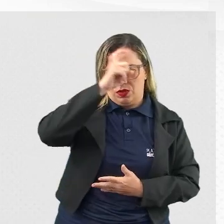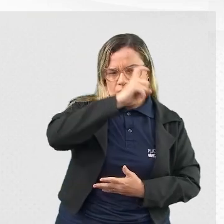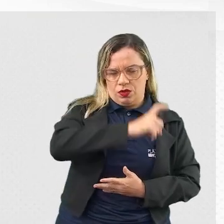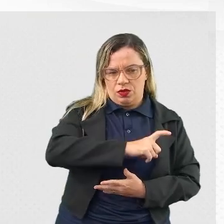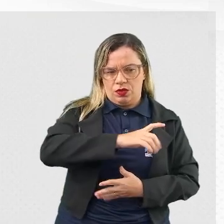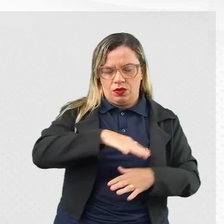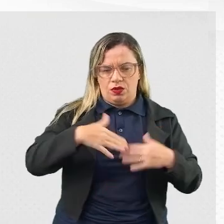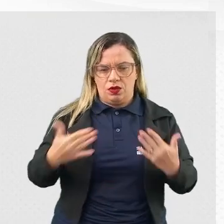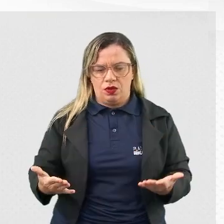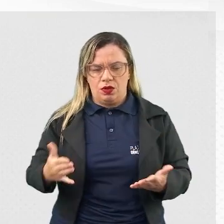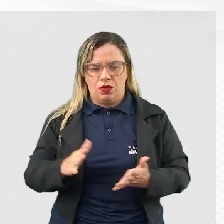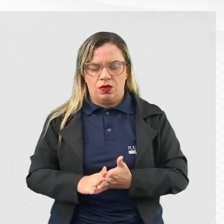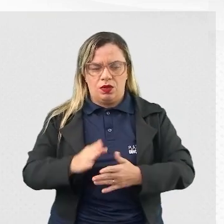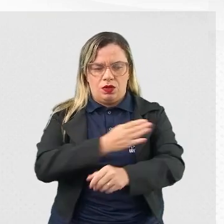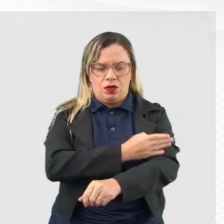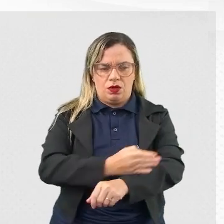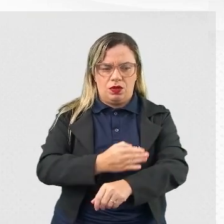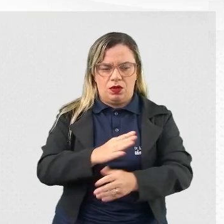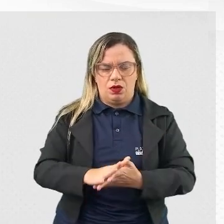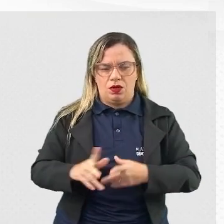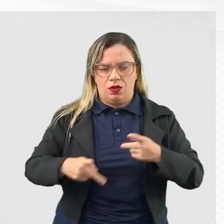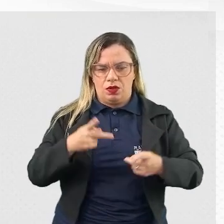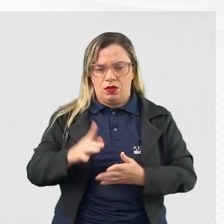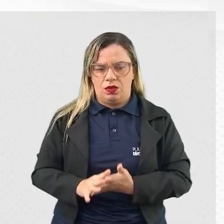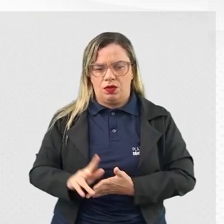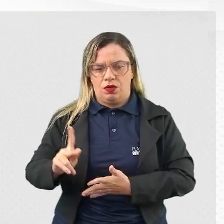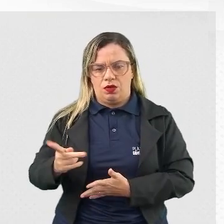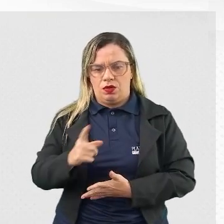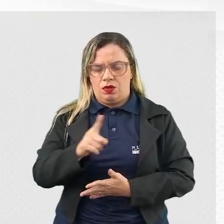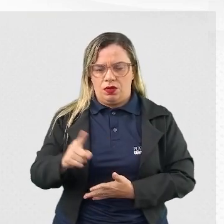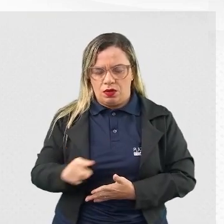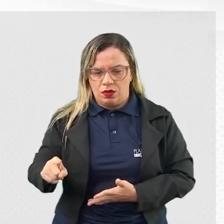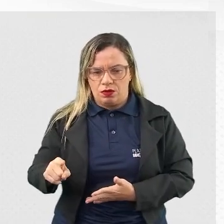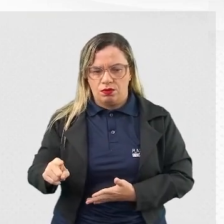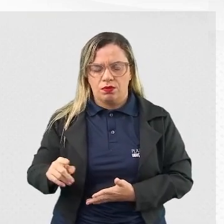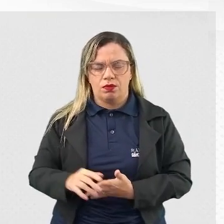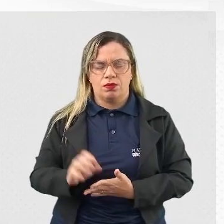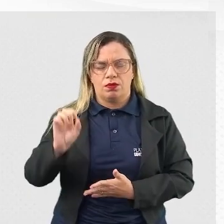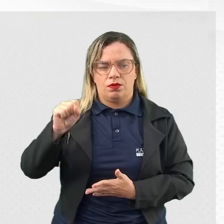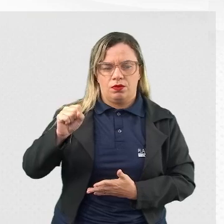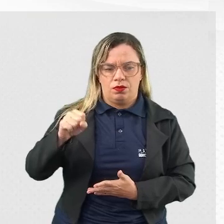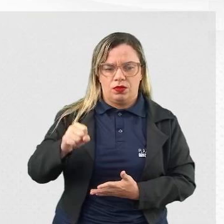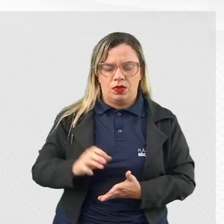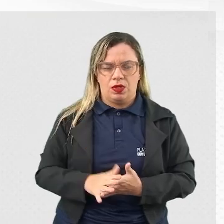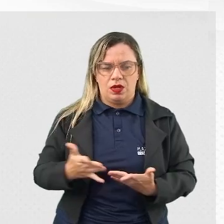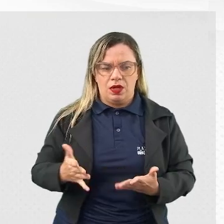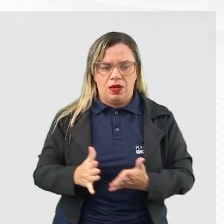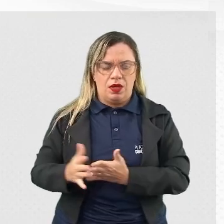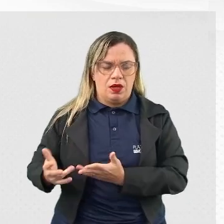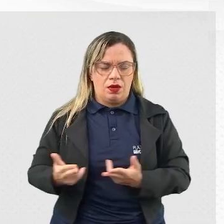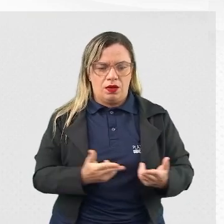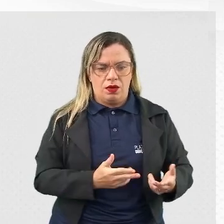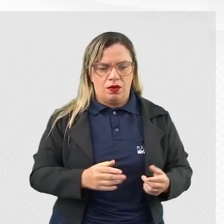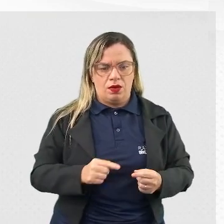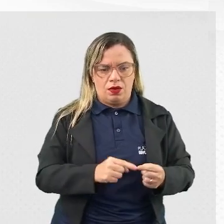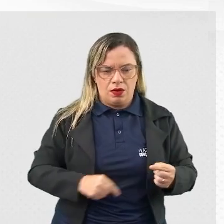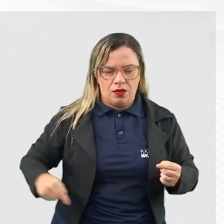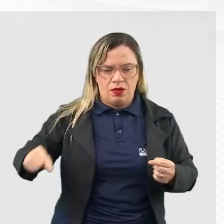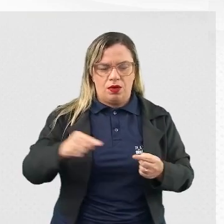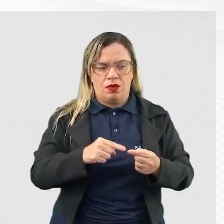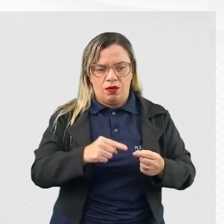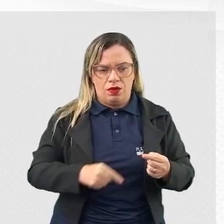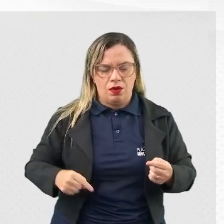chamamos assim. A gente costuma chamar de hertz. Hertz é o mesmo que voltas por segundo.